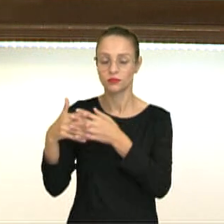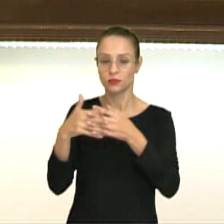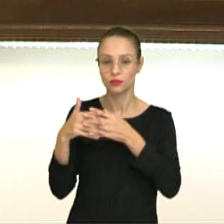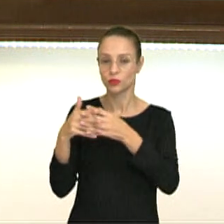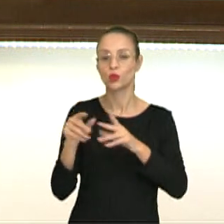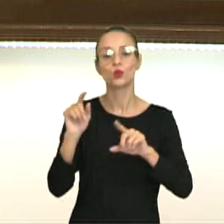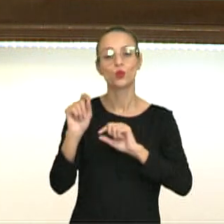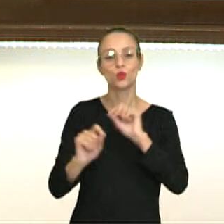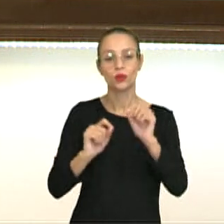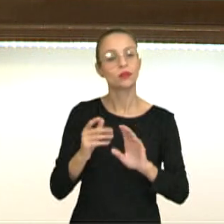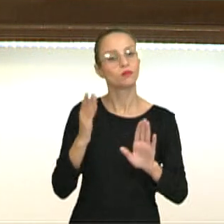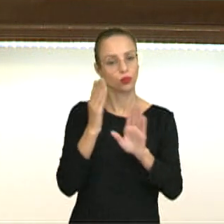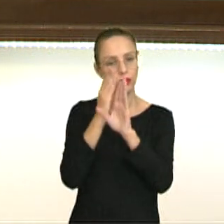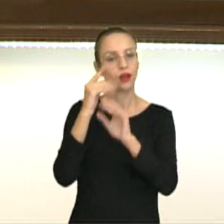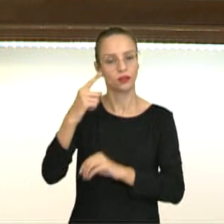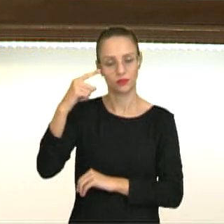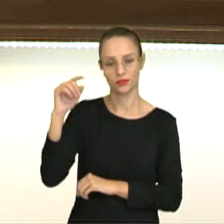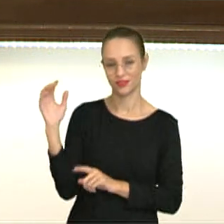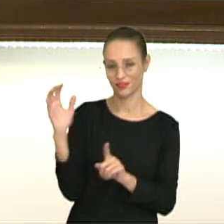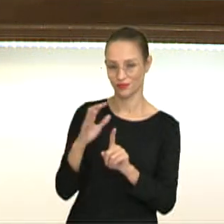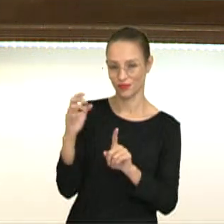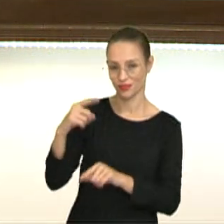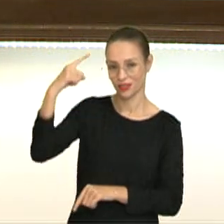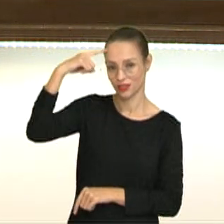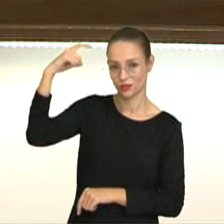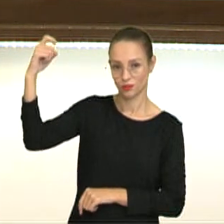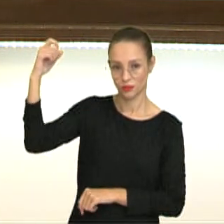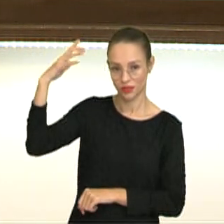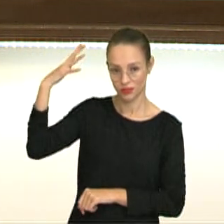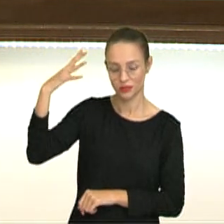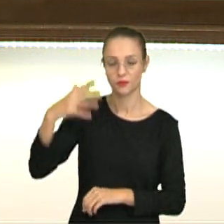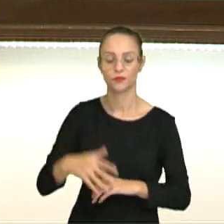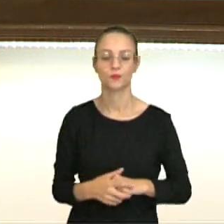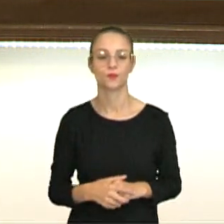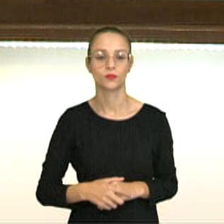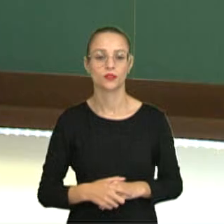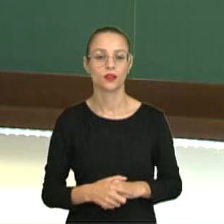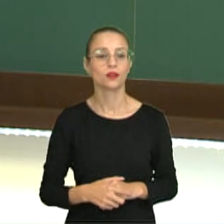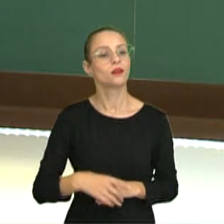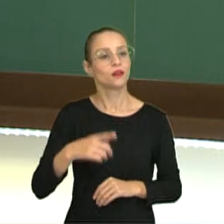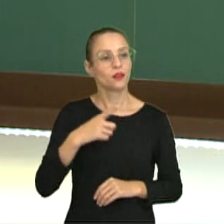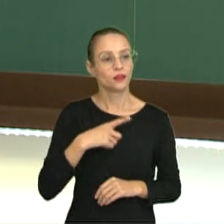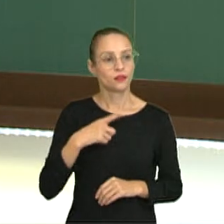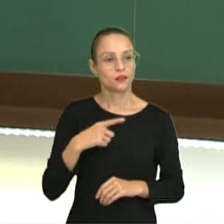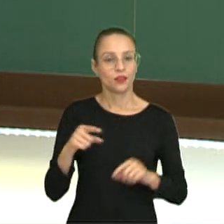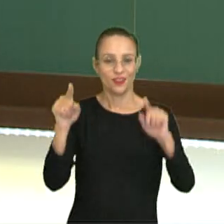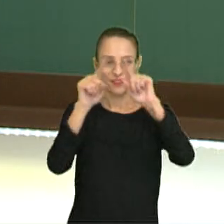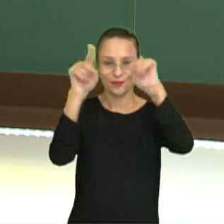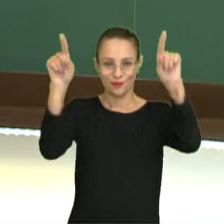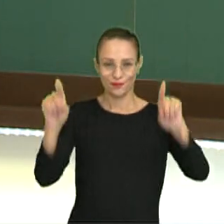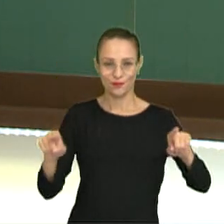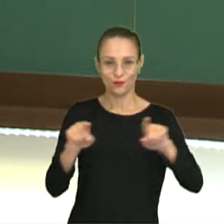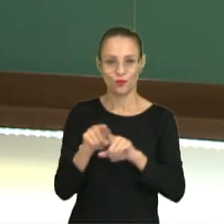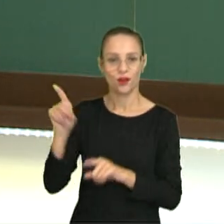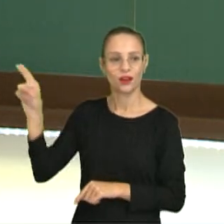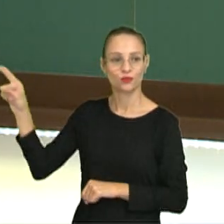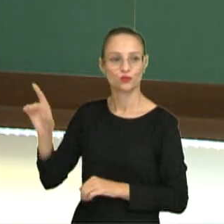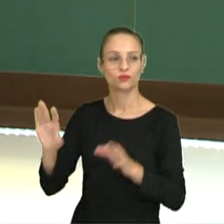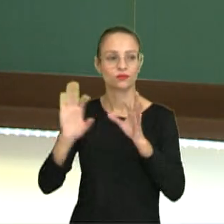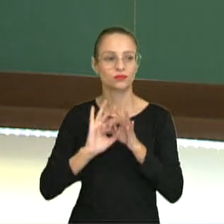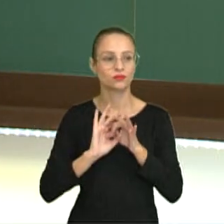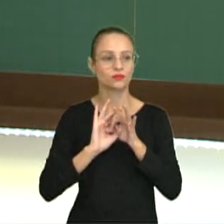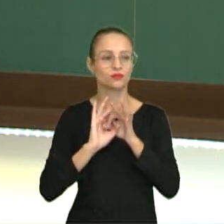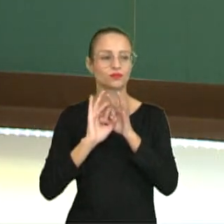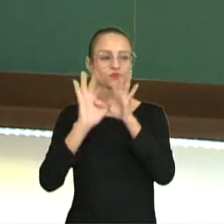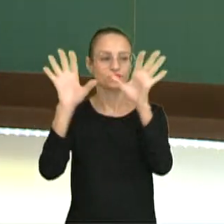conta dessa influência iluminista. Aqui a gente tem um quadro chamado A Liberdade Guiando o Povo, do